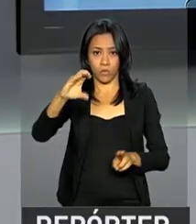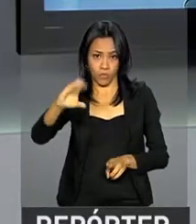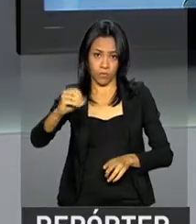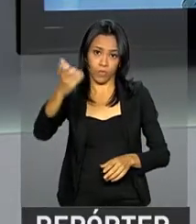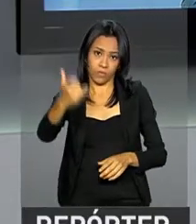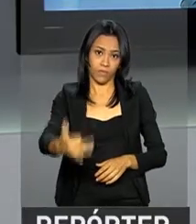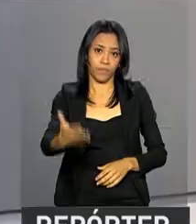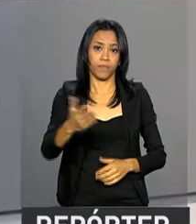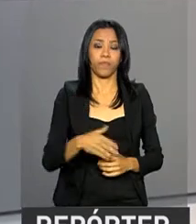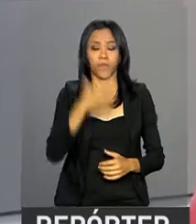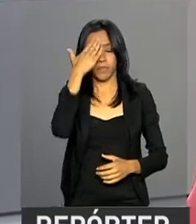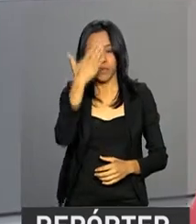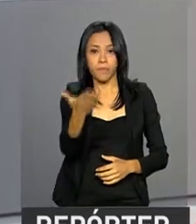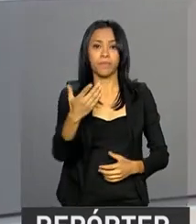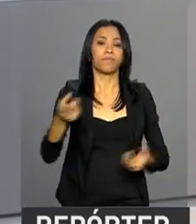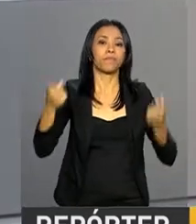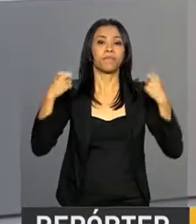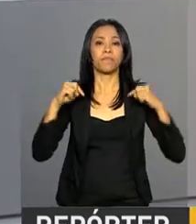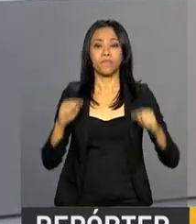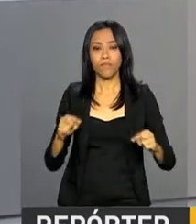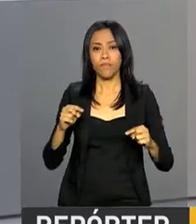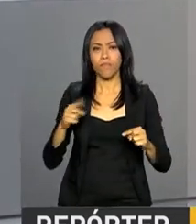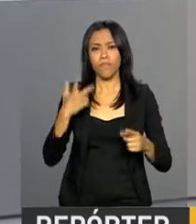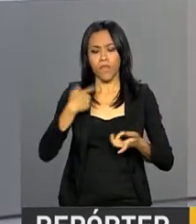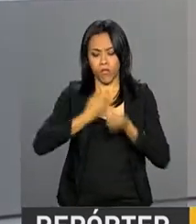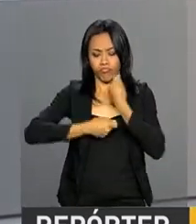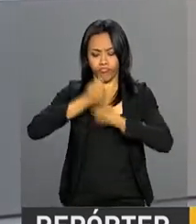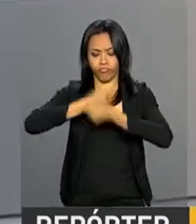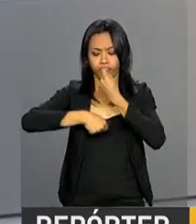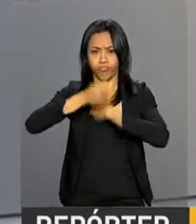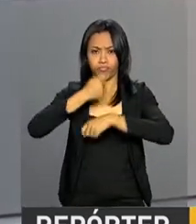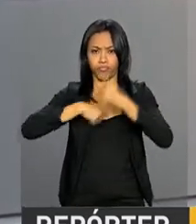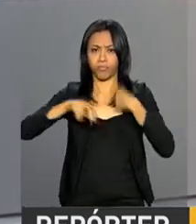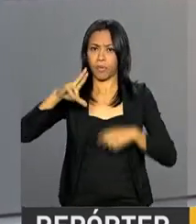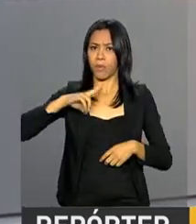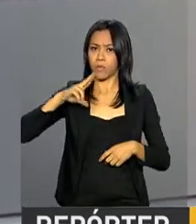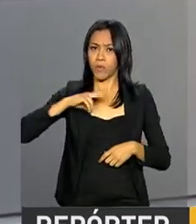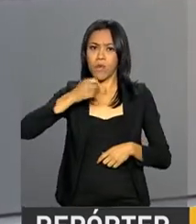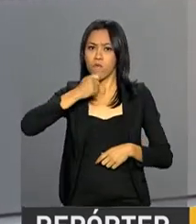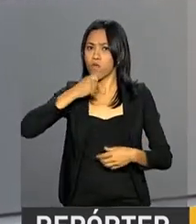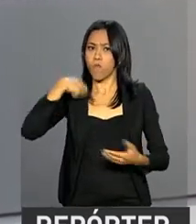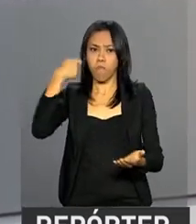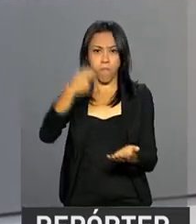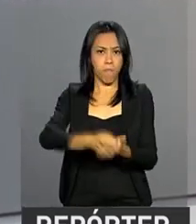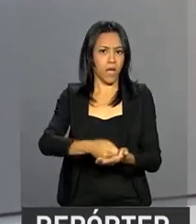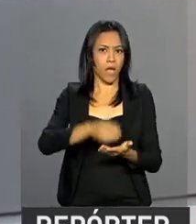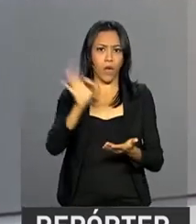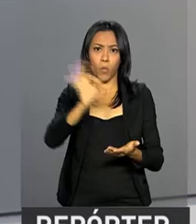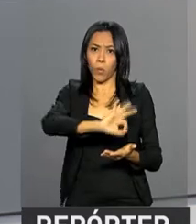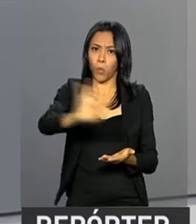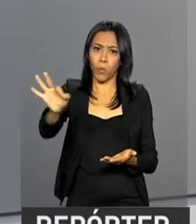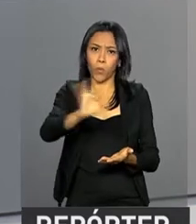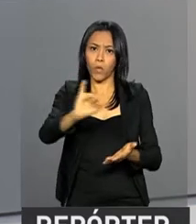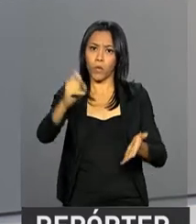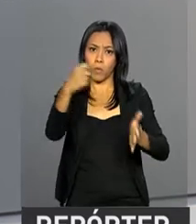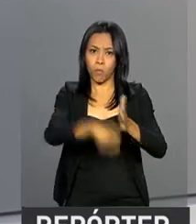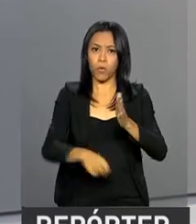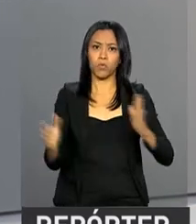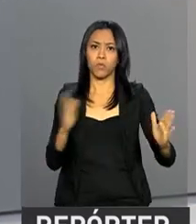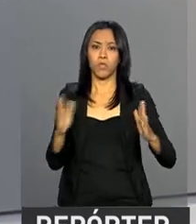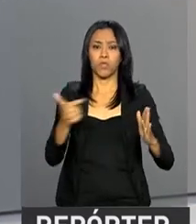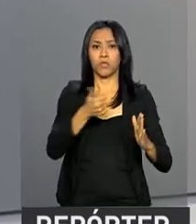informações microempreendedores individuais que não pagaram nenhuma guia mensal referente aos anos de